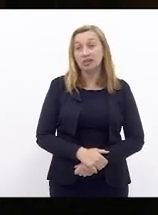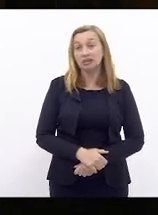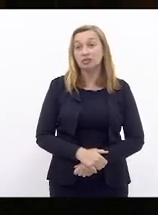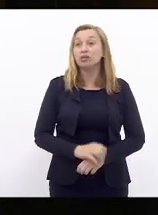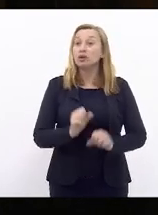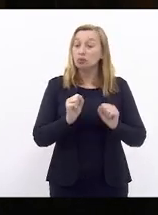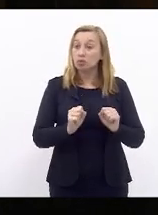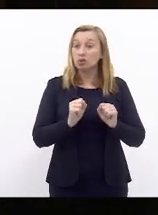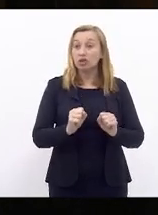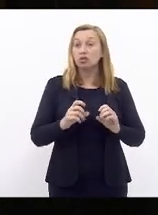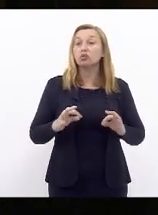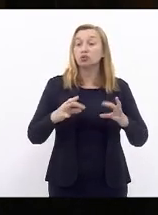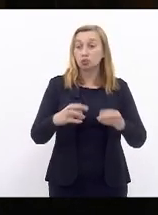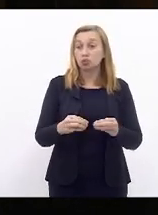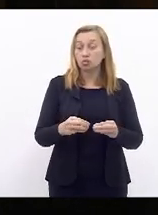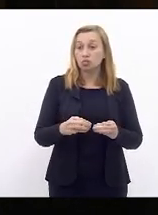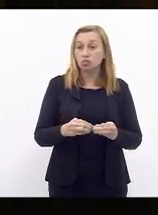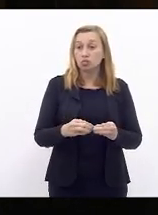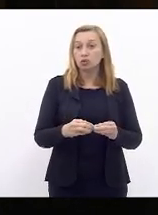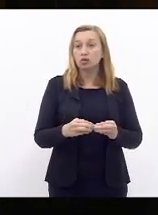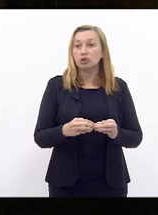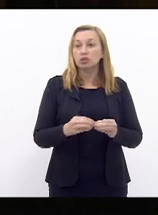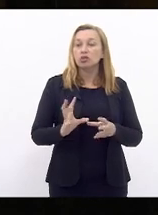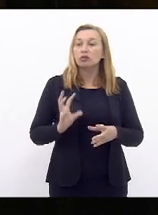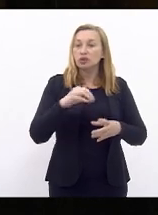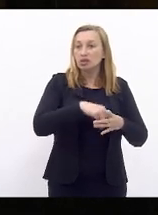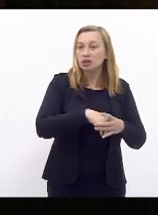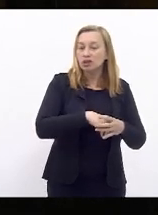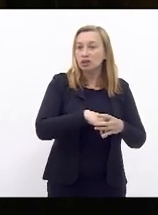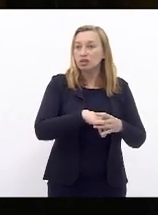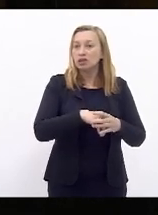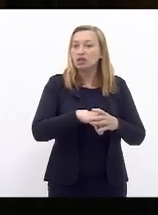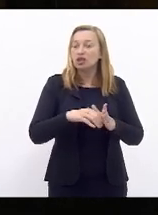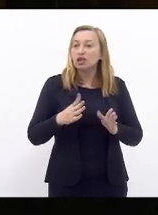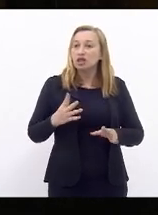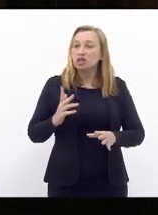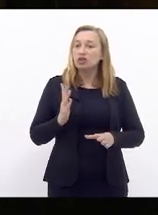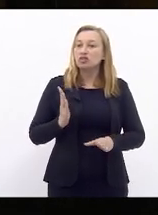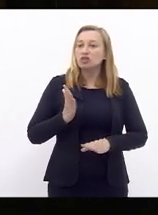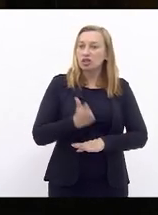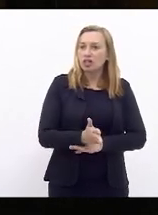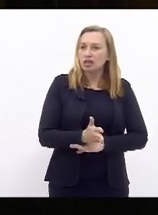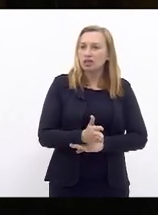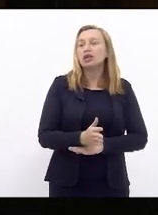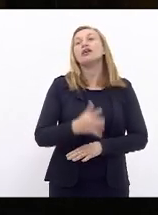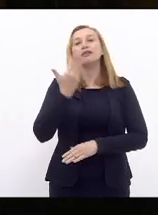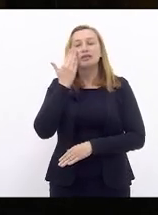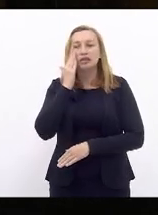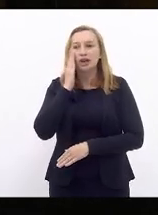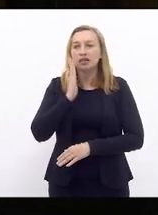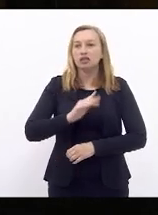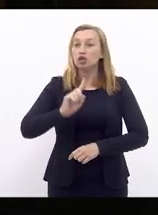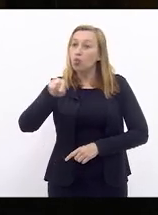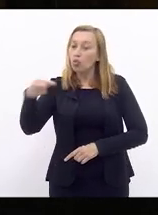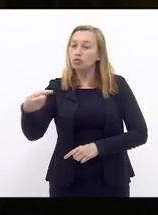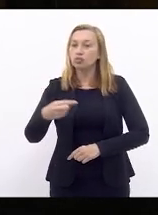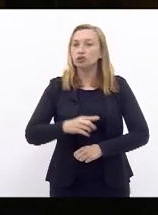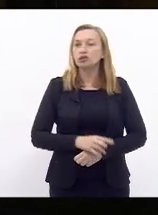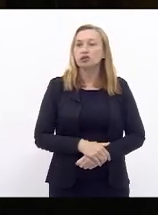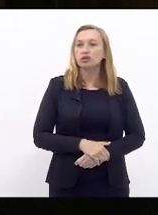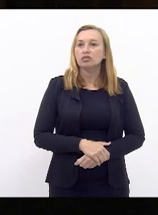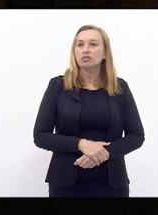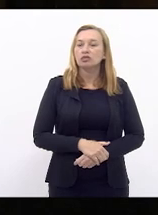Podendo, contudo, ser implementada por meio de medidas indiretas, as quais compreendem, dentre outras,